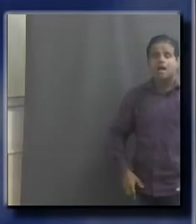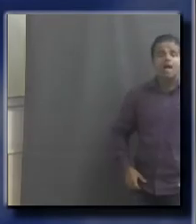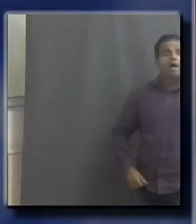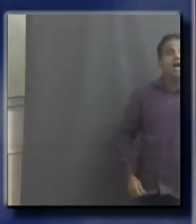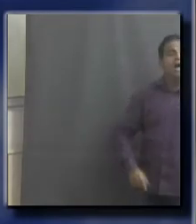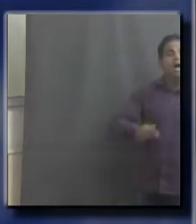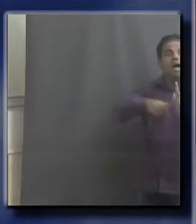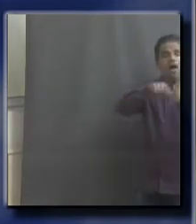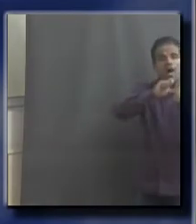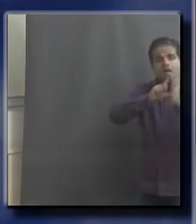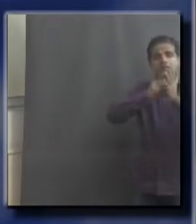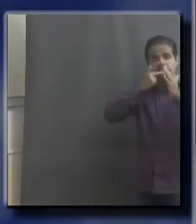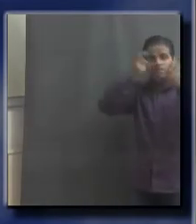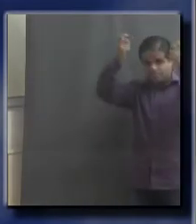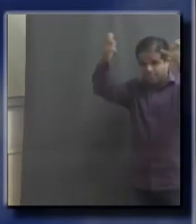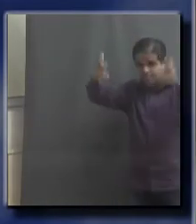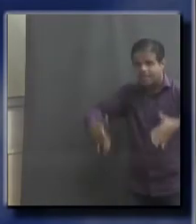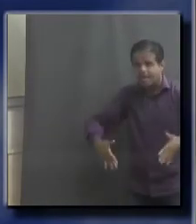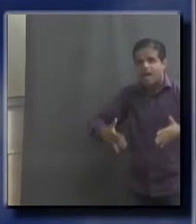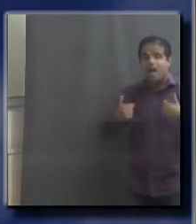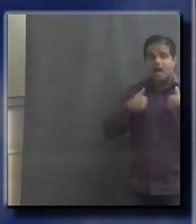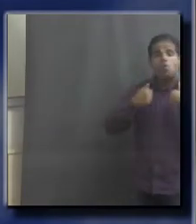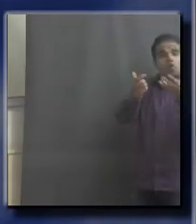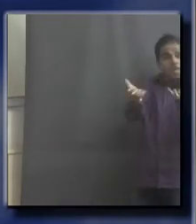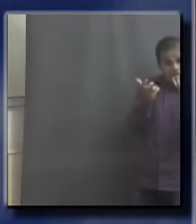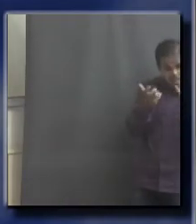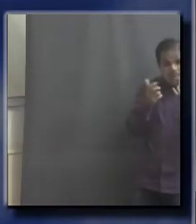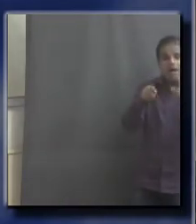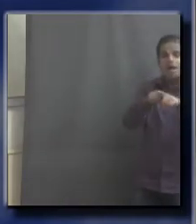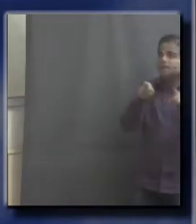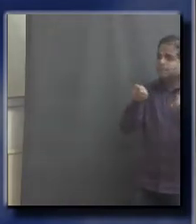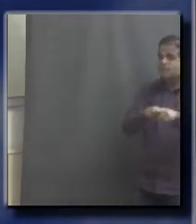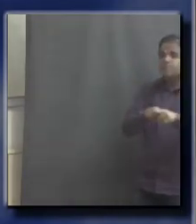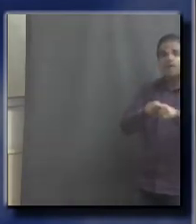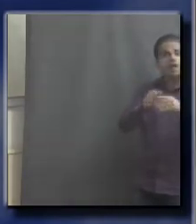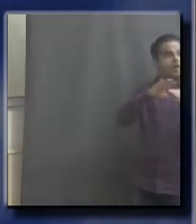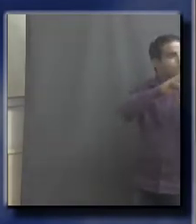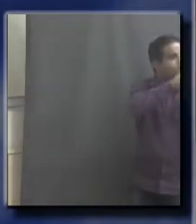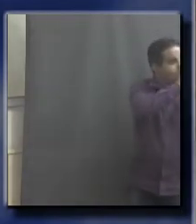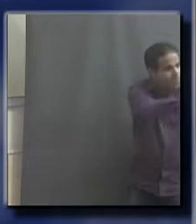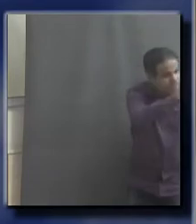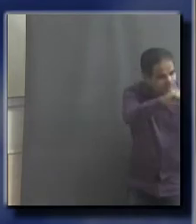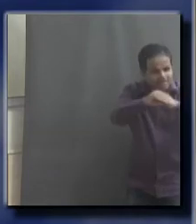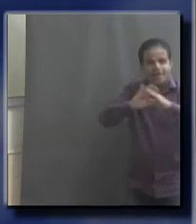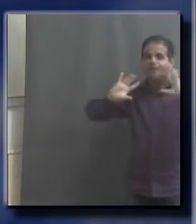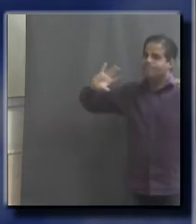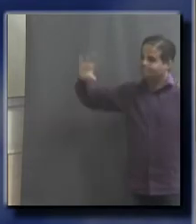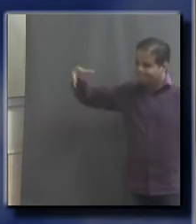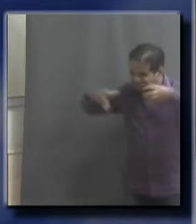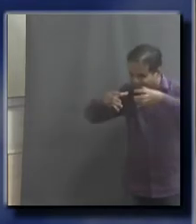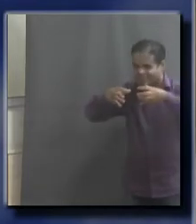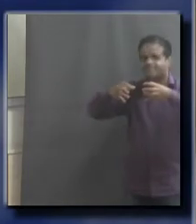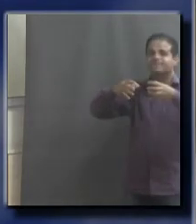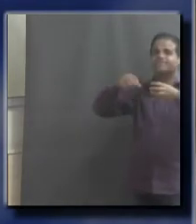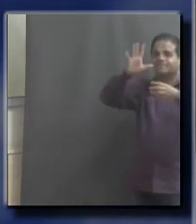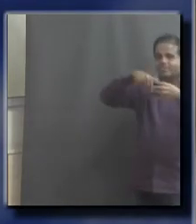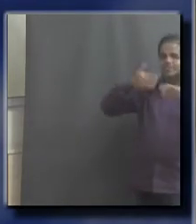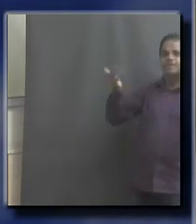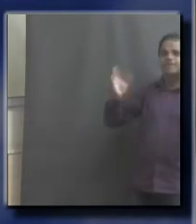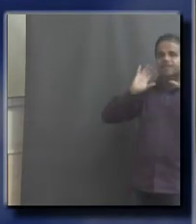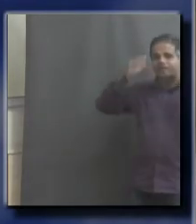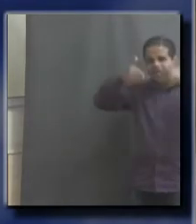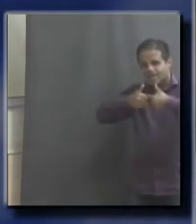Antes de falar um pouco, eu queria, além de cumprimentar o Conselho Regional pela forma